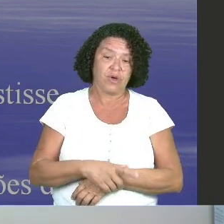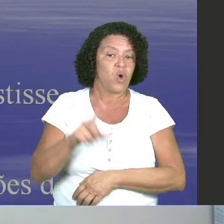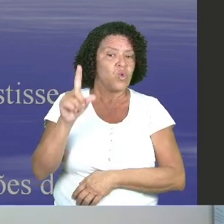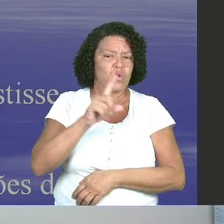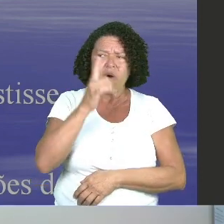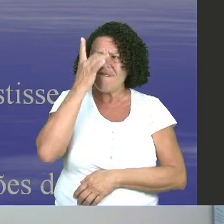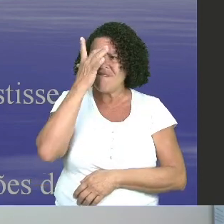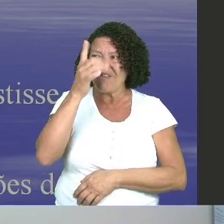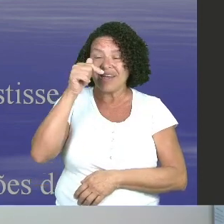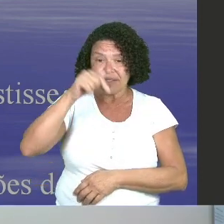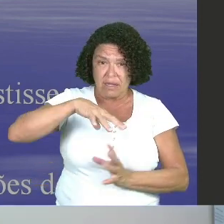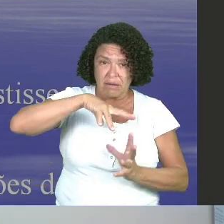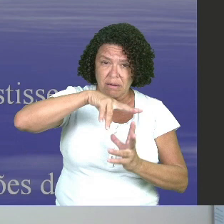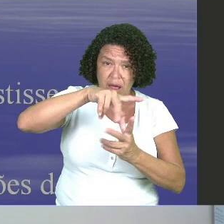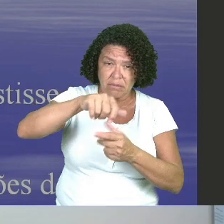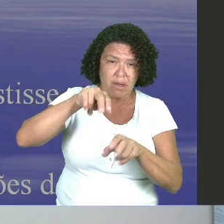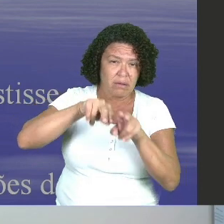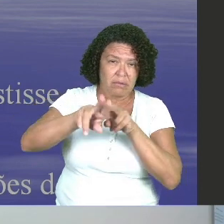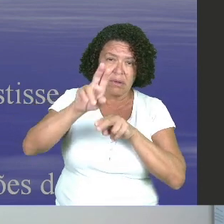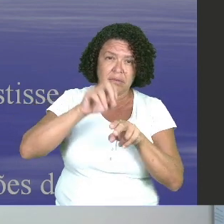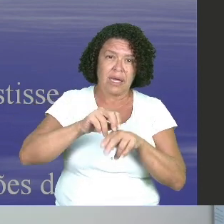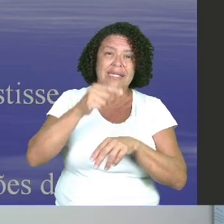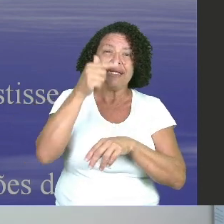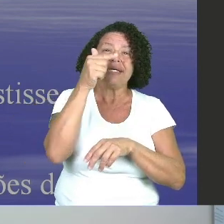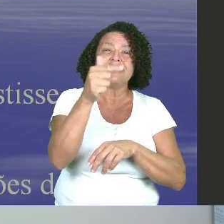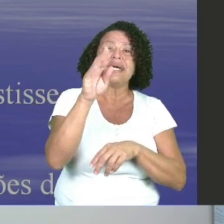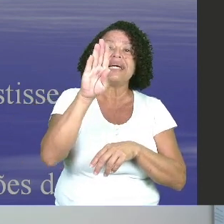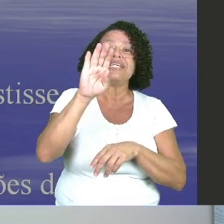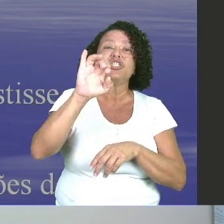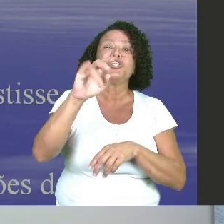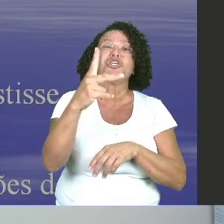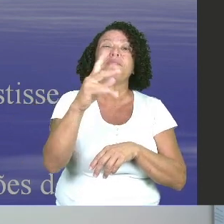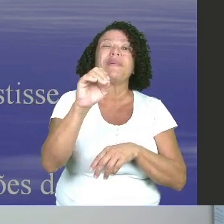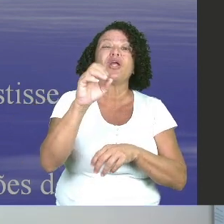na Terra. Temos mais de 7 bilhões de espíritos